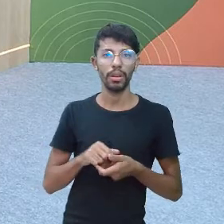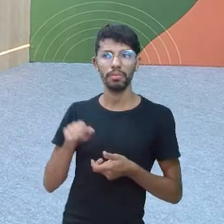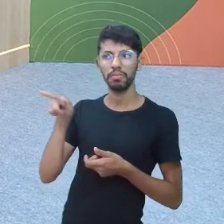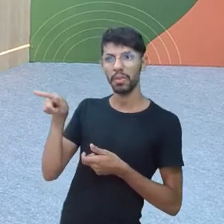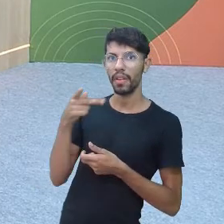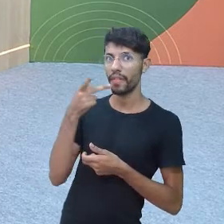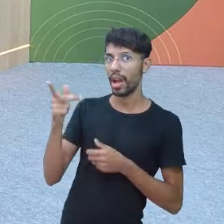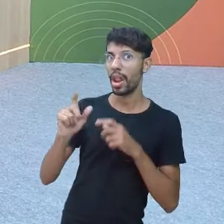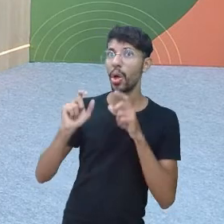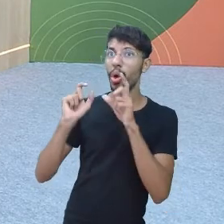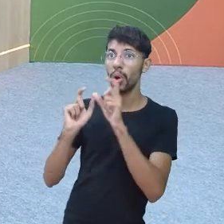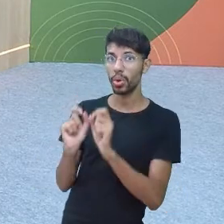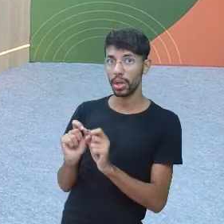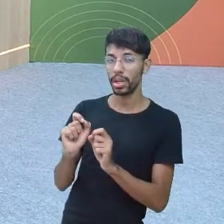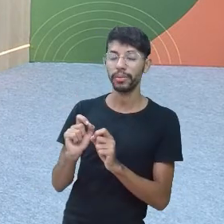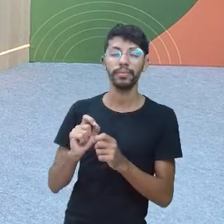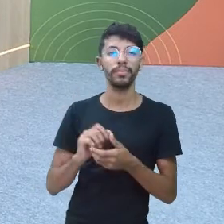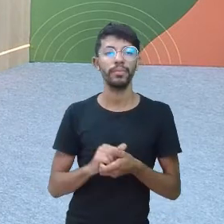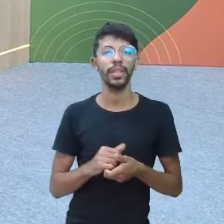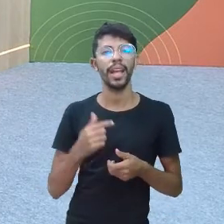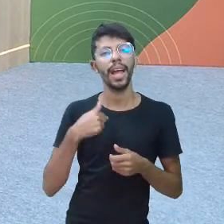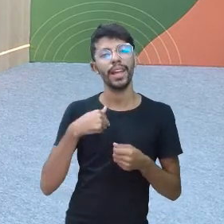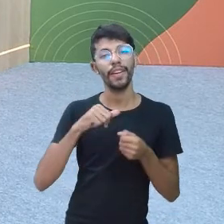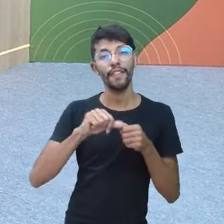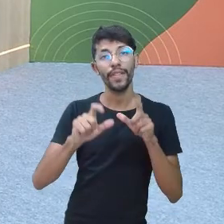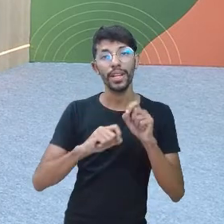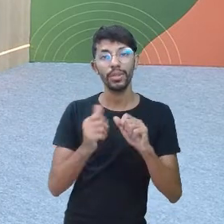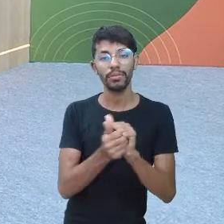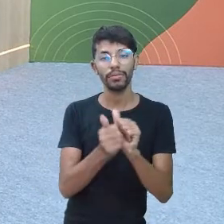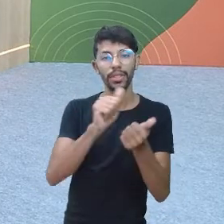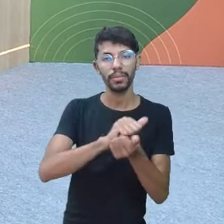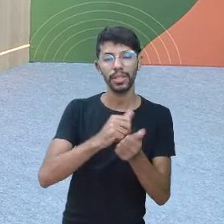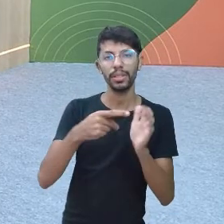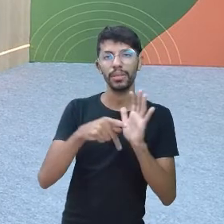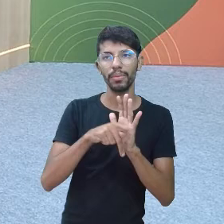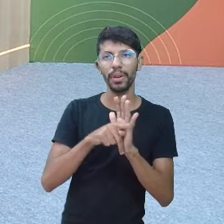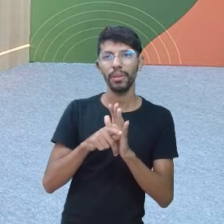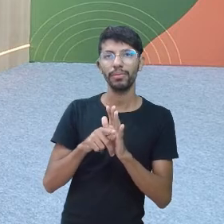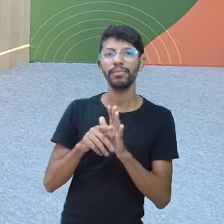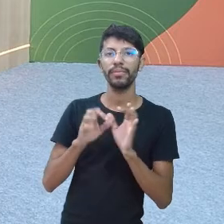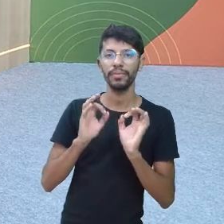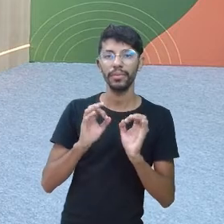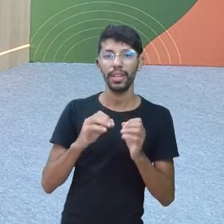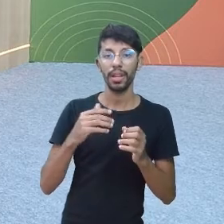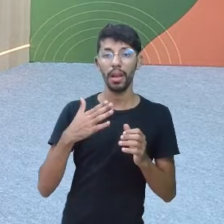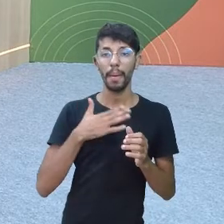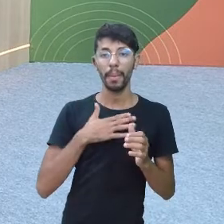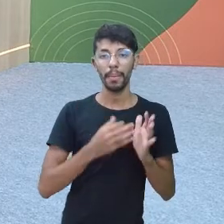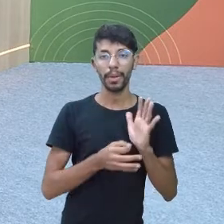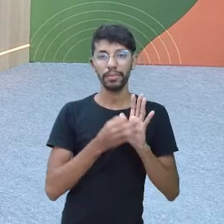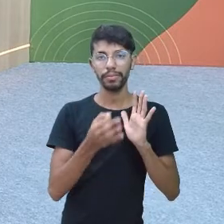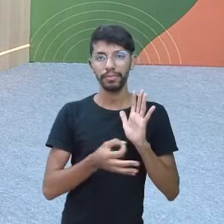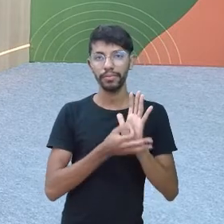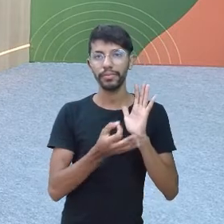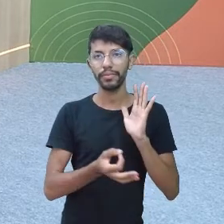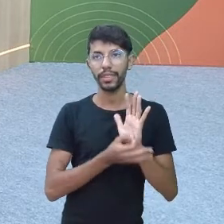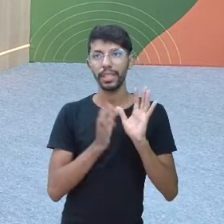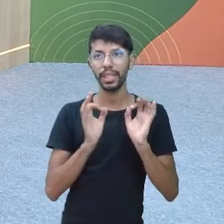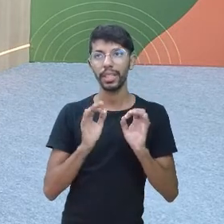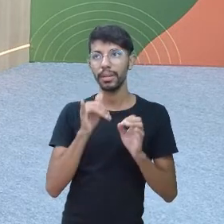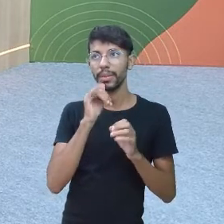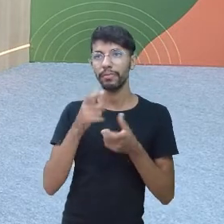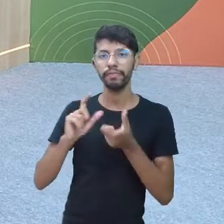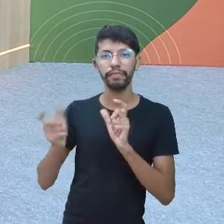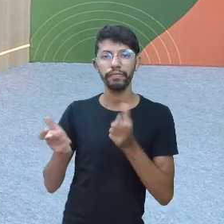faço uma adaptação do que fulano disse, só que com as minhas próprias palavras. Quando eu cito o que essa pessoa